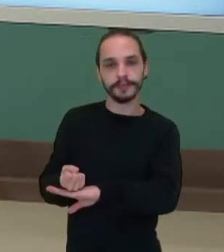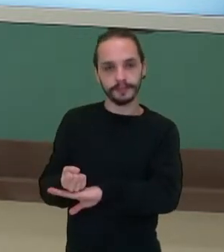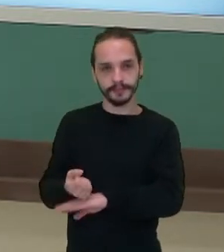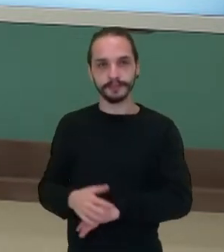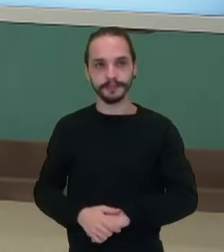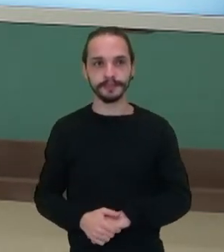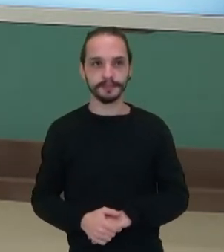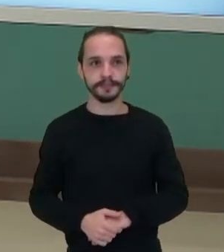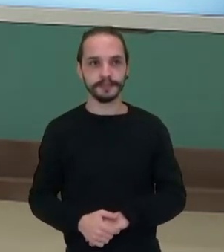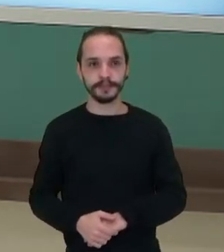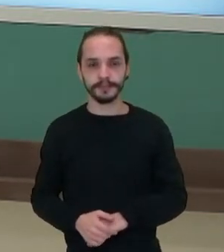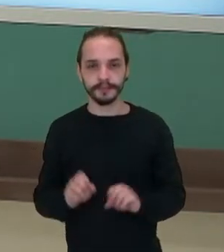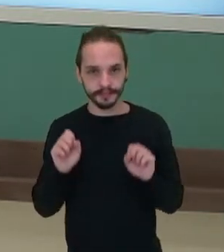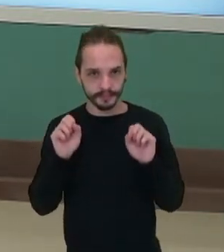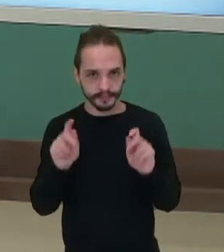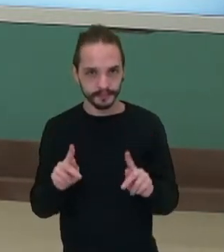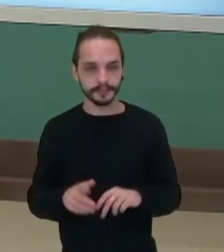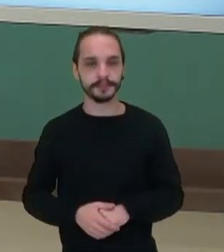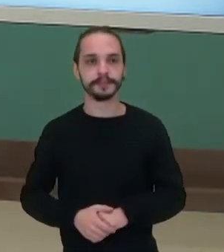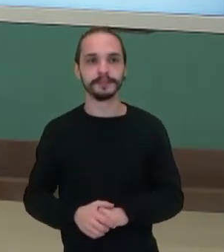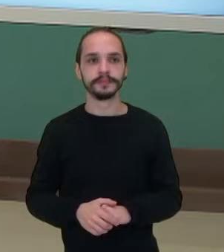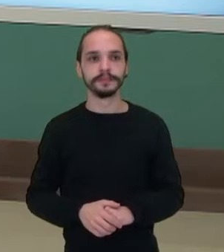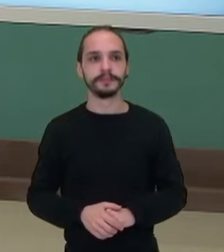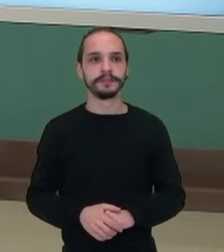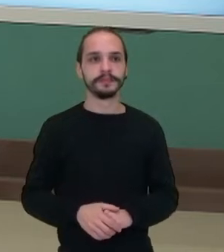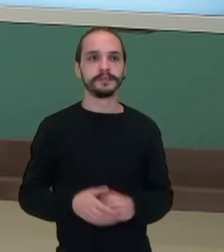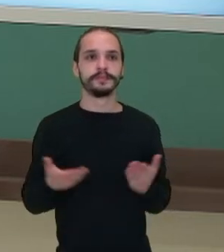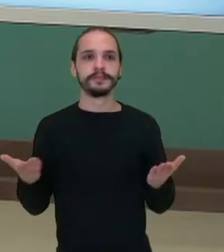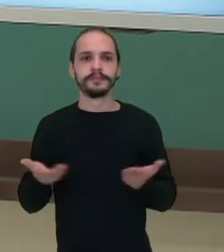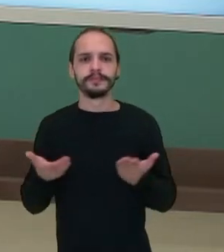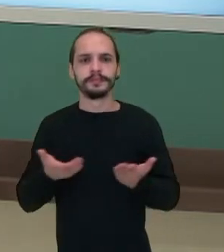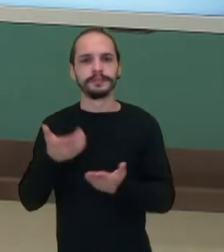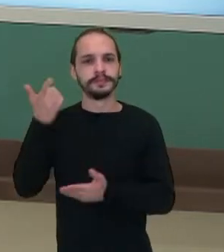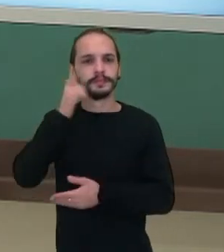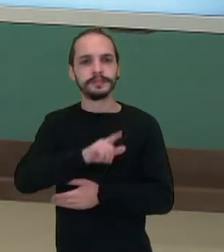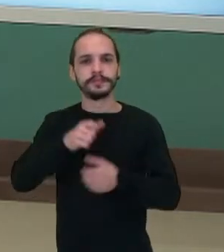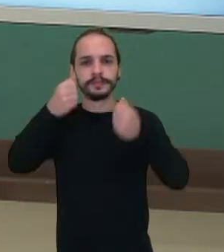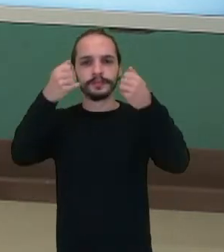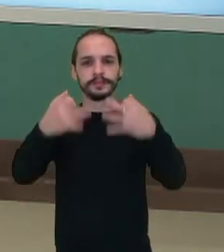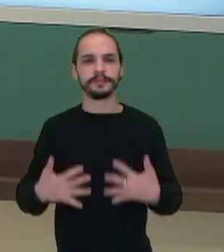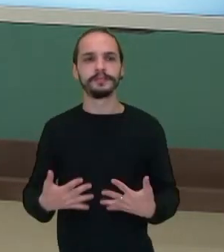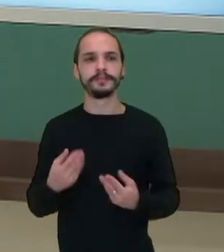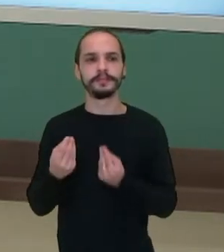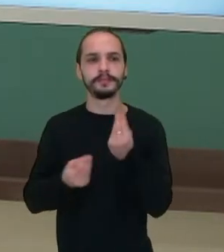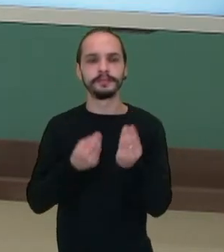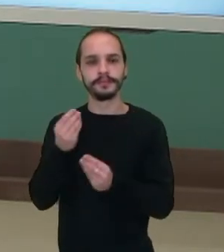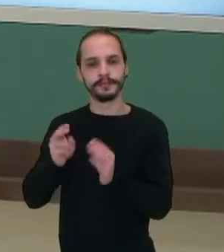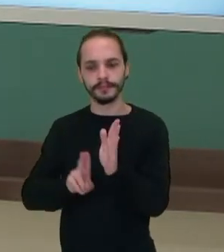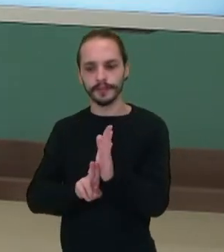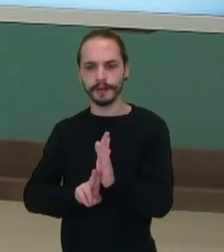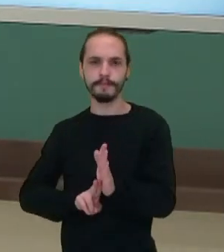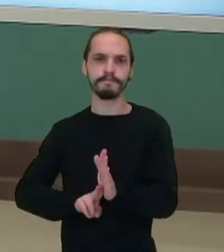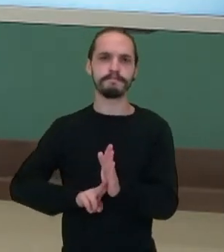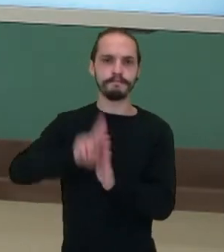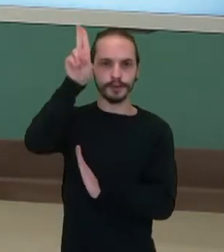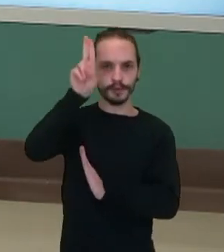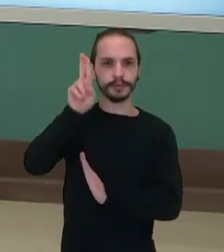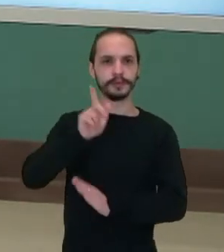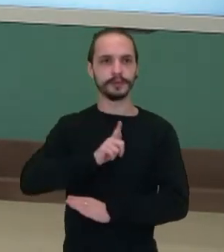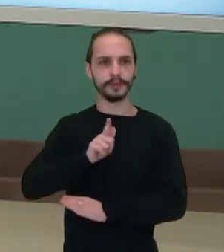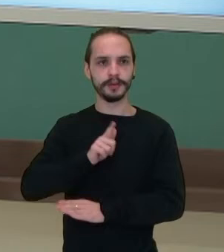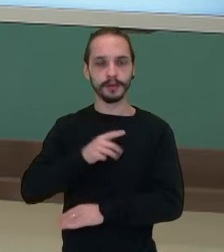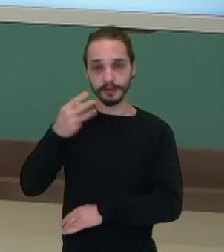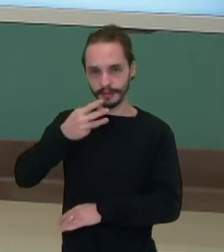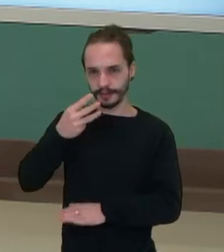certo? E agora, será que nós conseguimos explicar a impulsão de um foguete através da terceira lei de Newton?